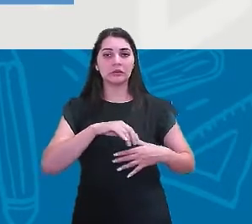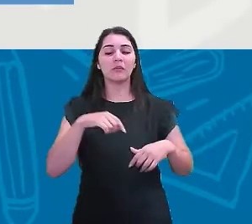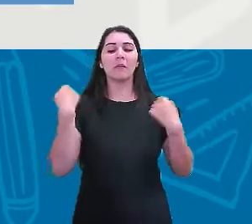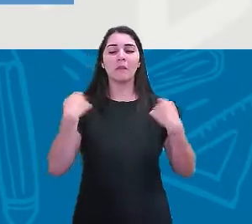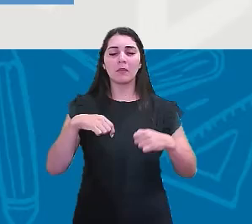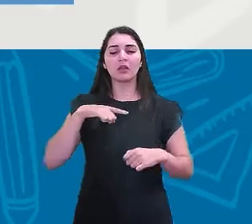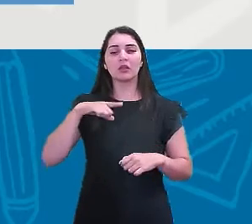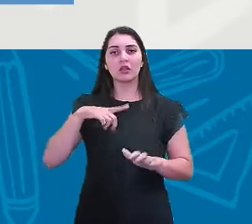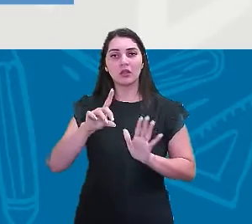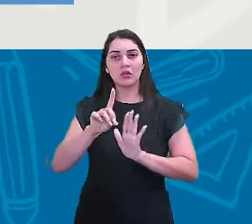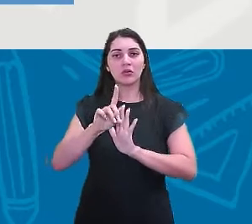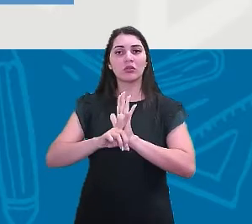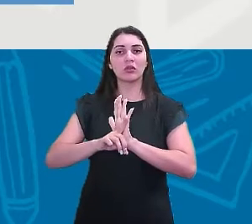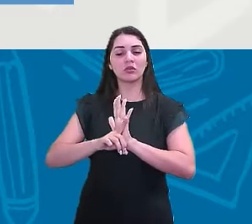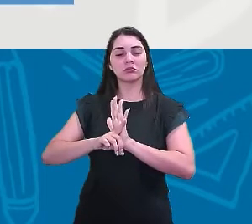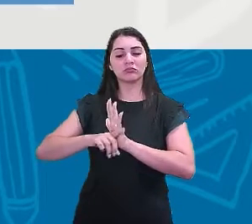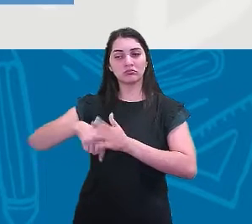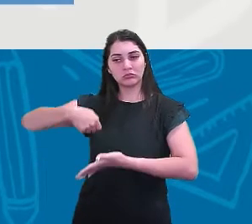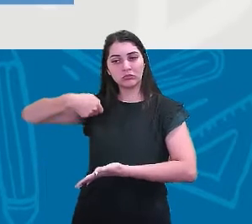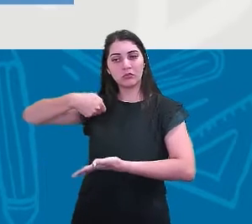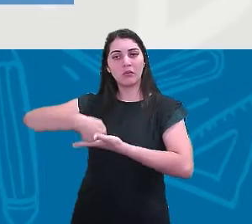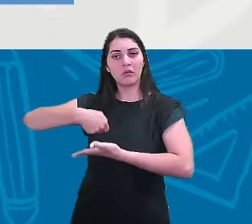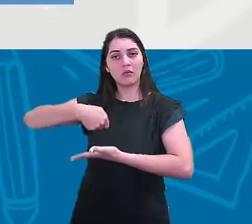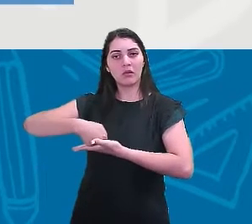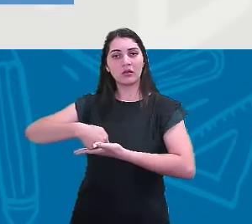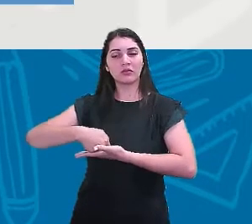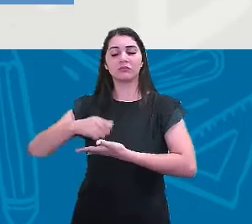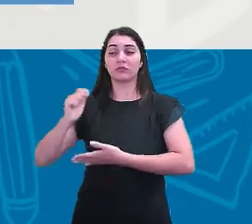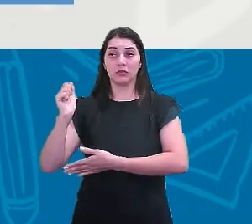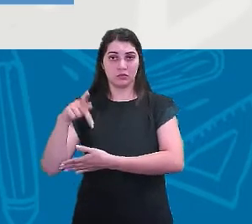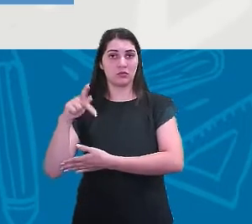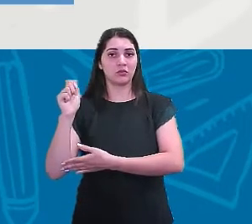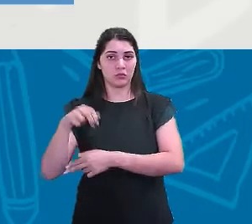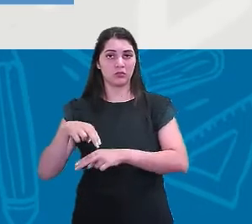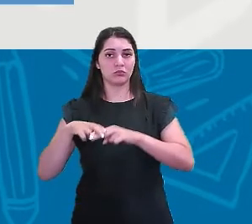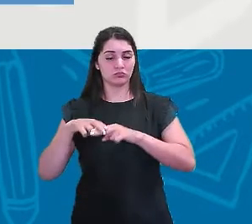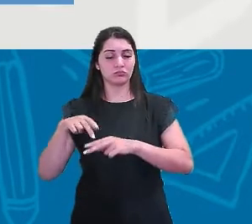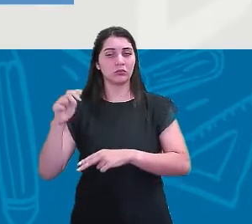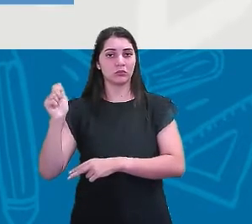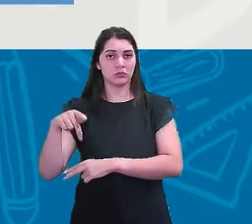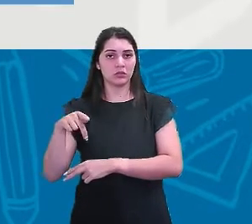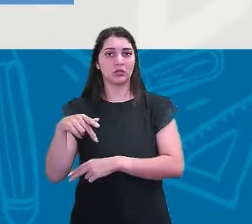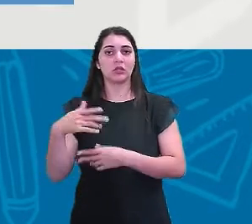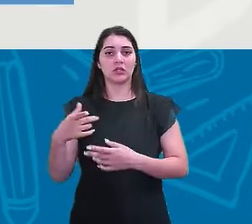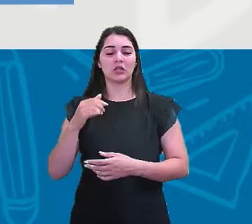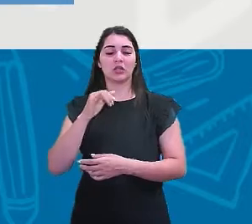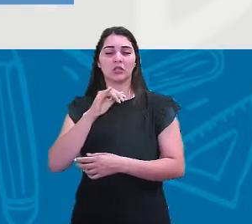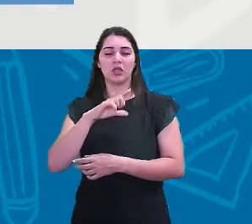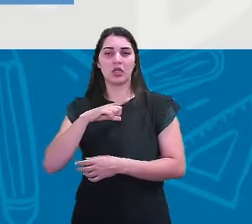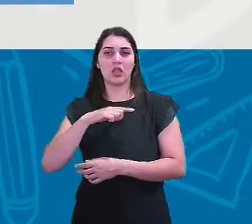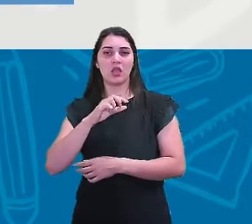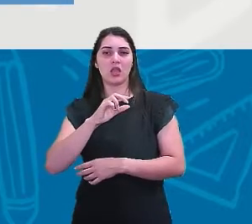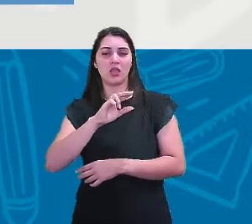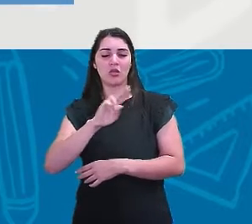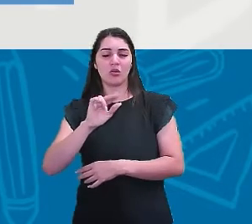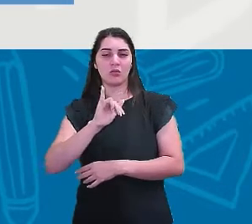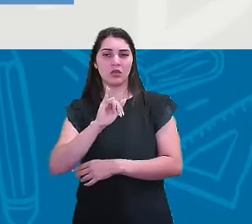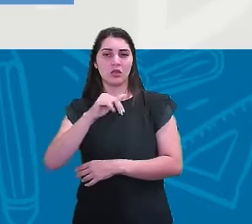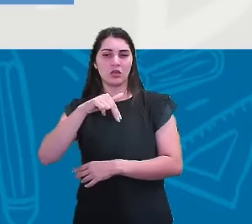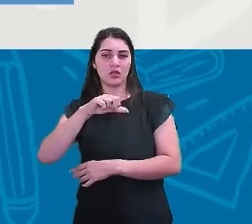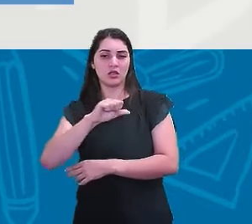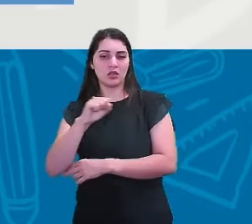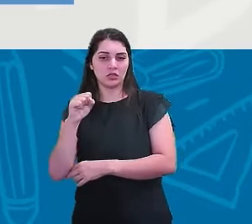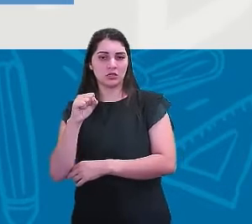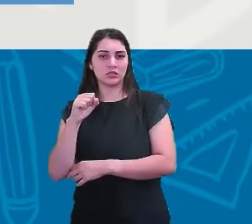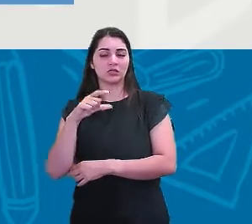para poder me sustentar, certo? No caso é a previdência social, né? A gente chama do INSS, esses